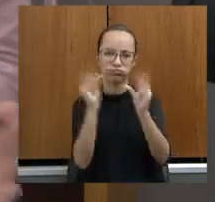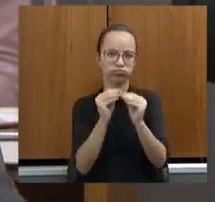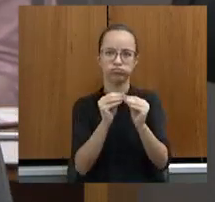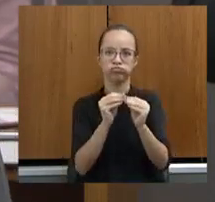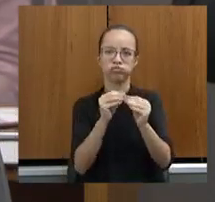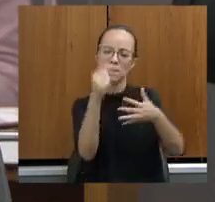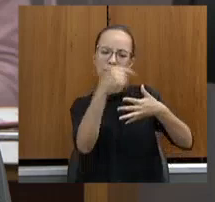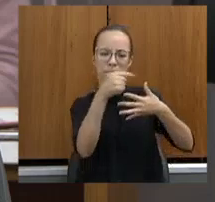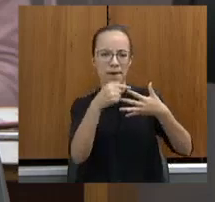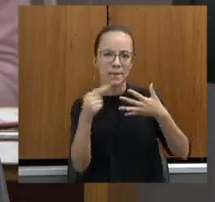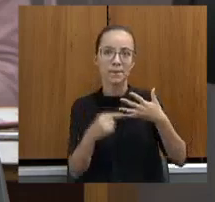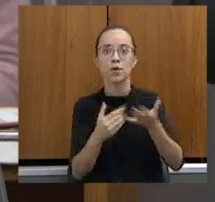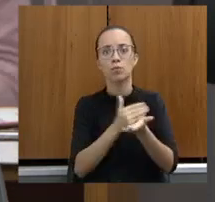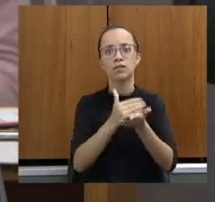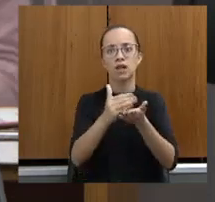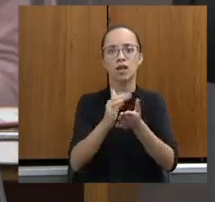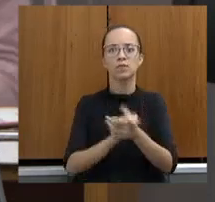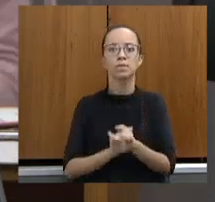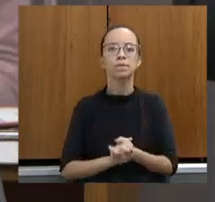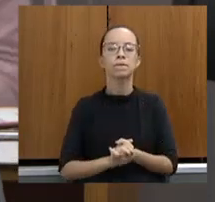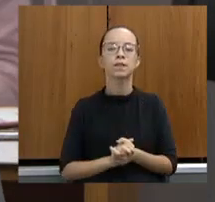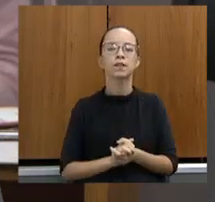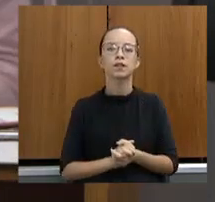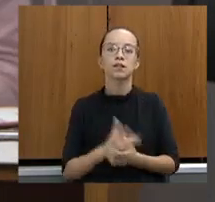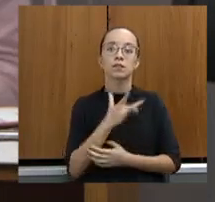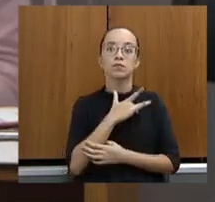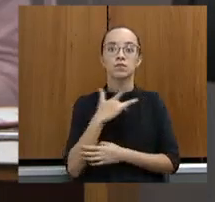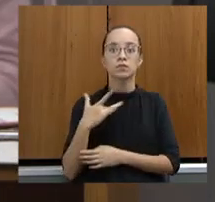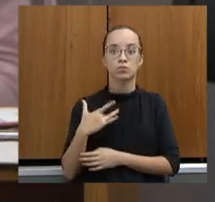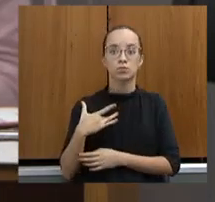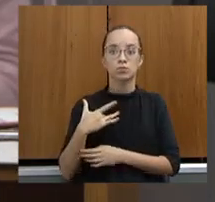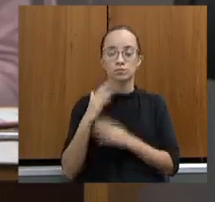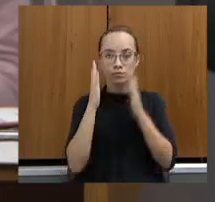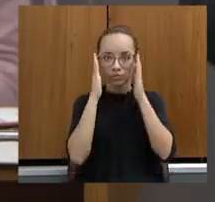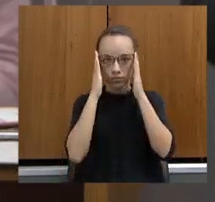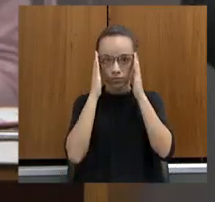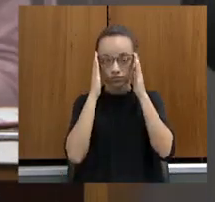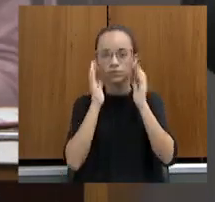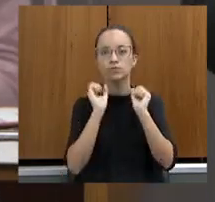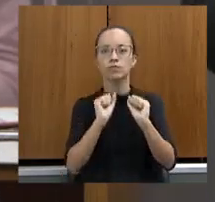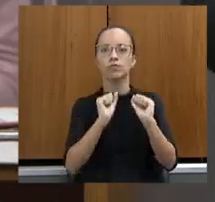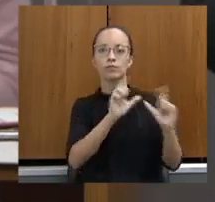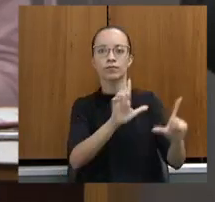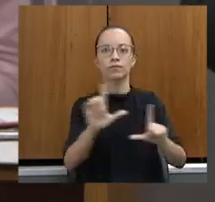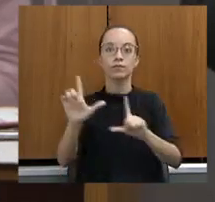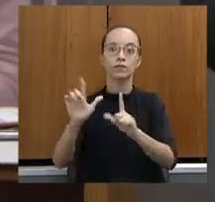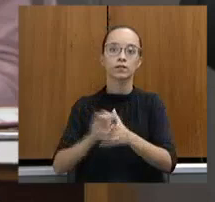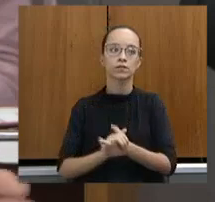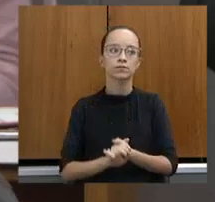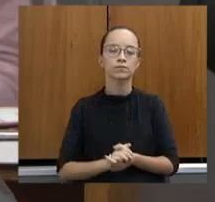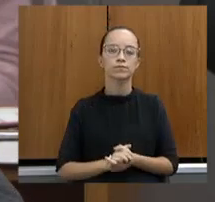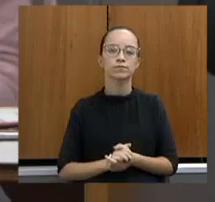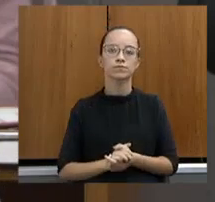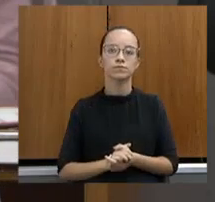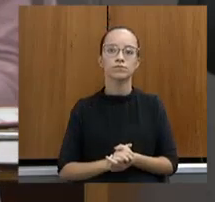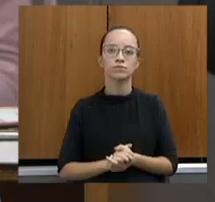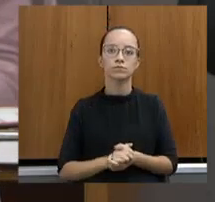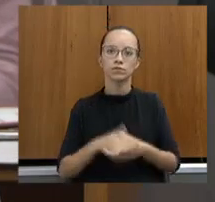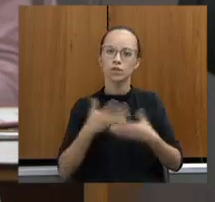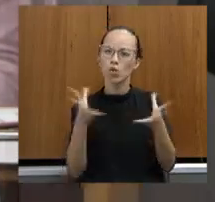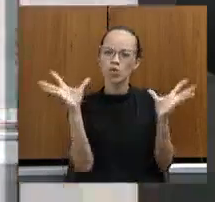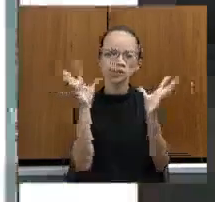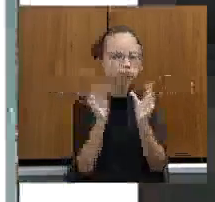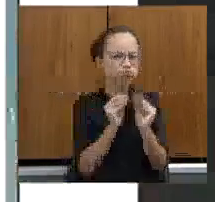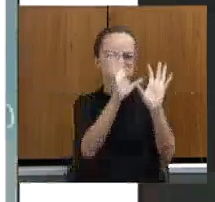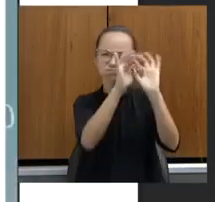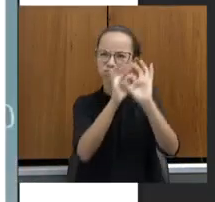por todas as áreas podemos começar por favor primeiro começa na saúde pode passar então aqui um breve